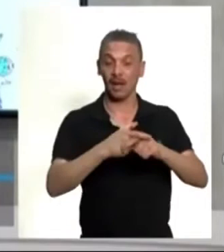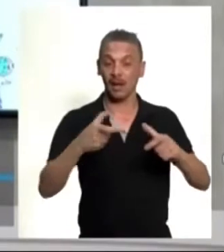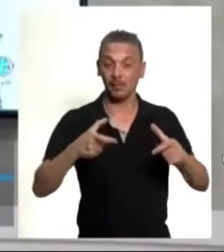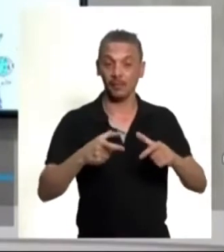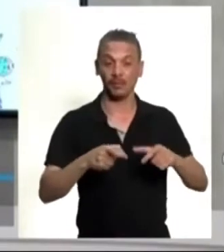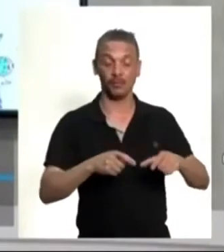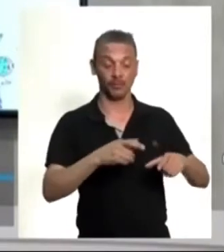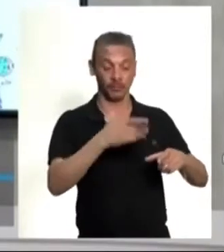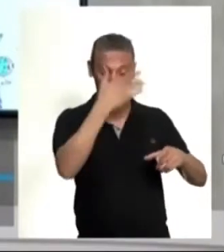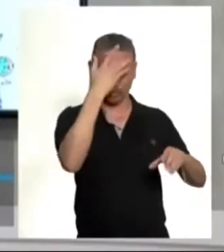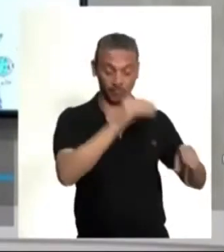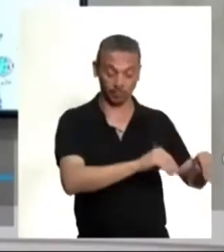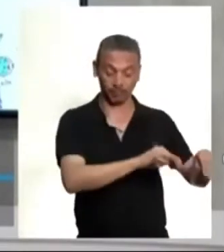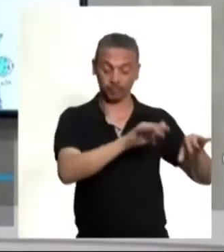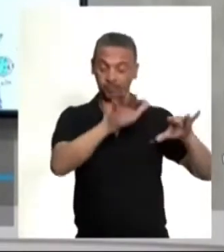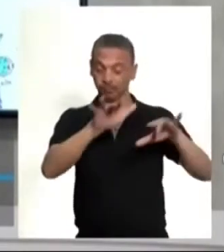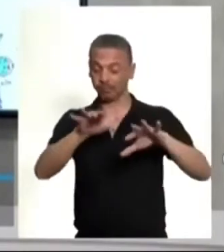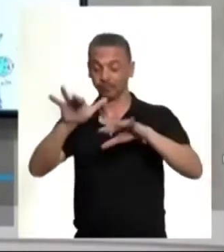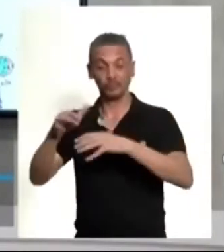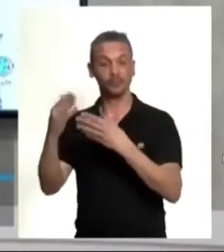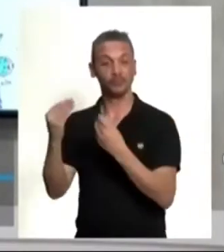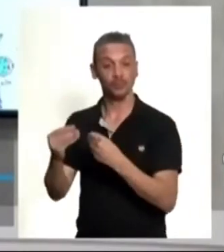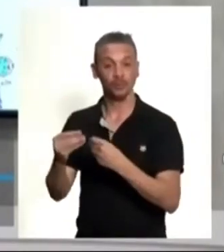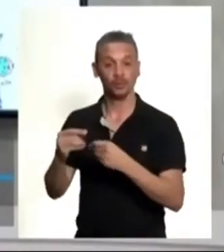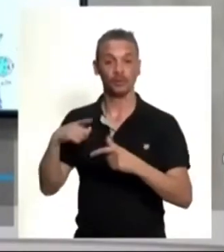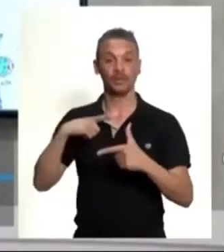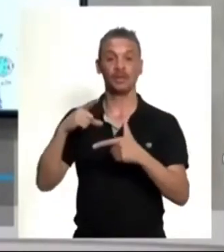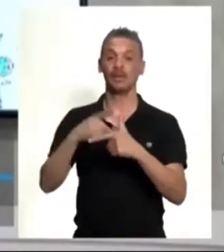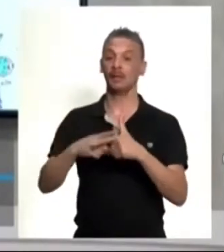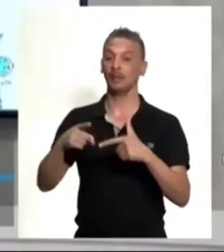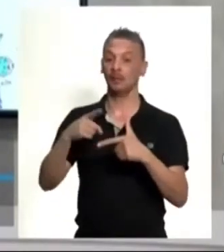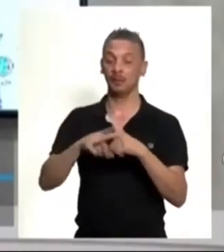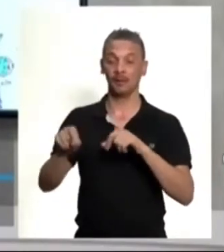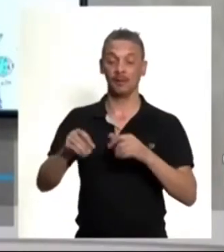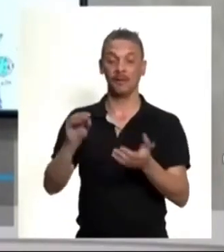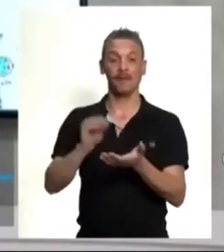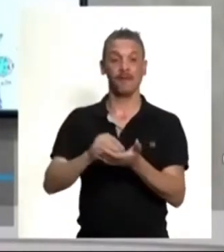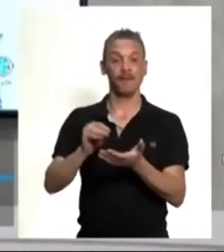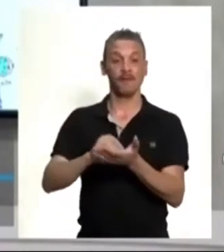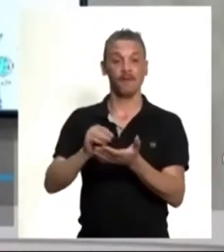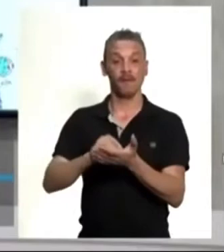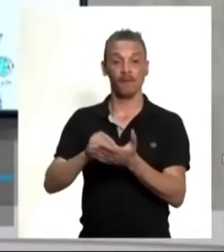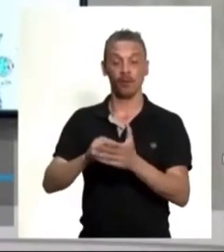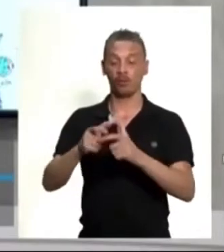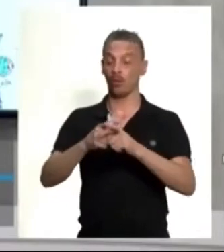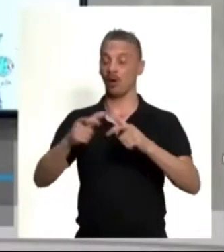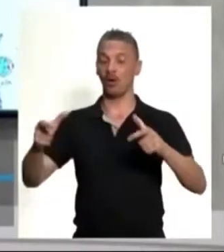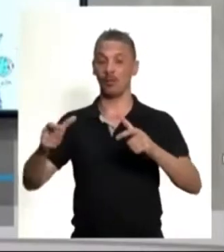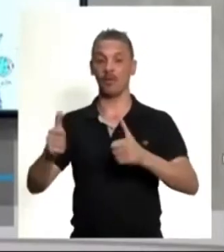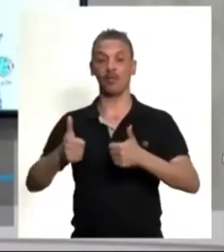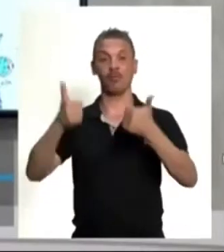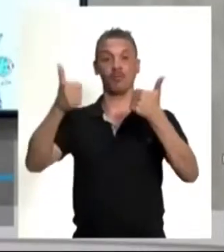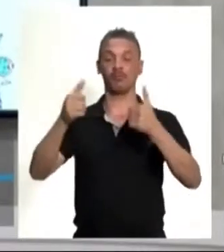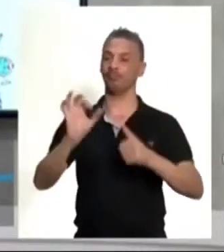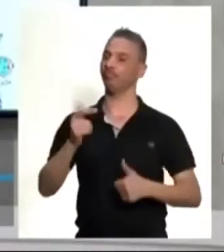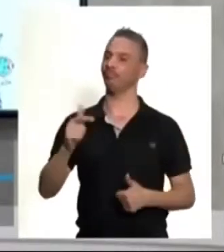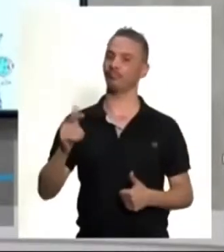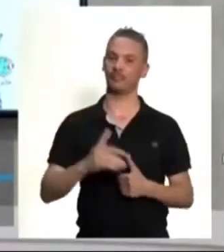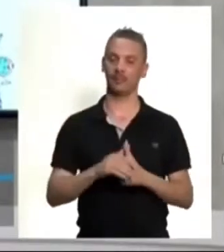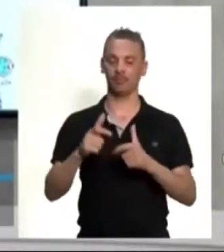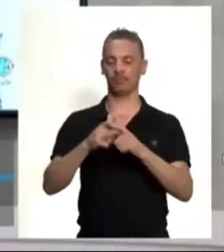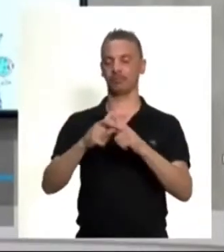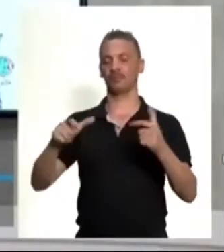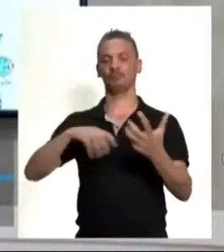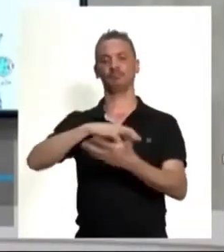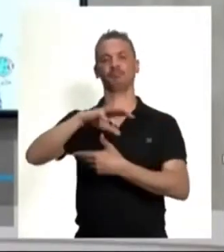rural, de forma geral, não houve melhoria, não houve ampliação das melhorias. E as cidades cresceram